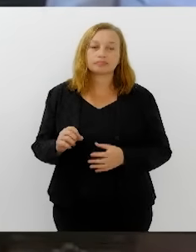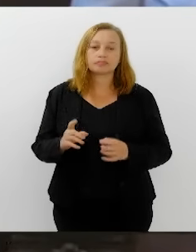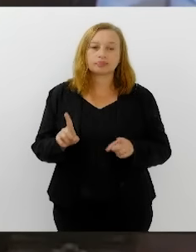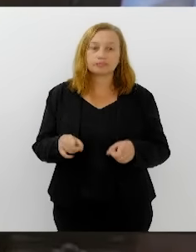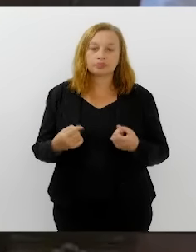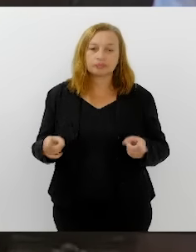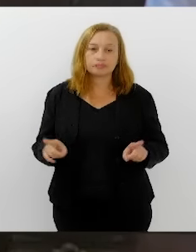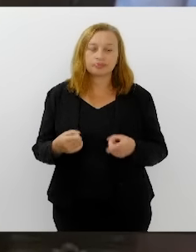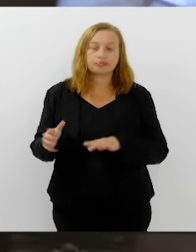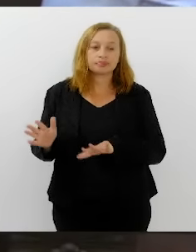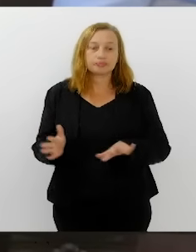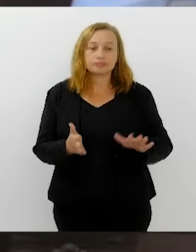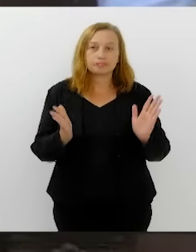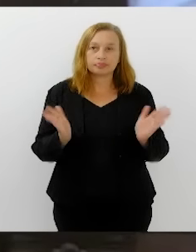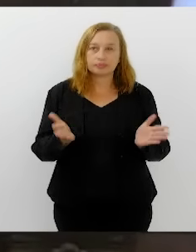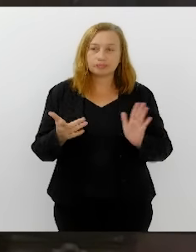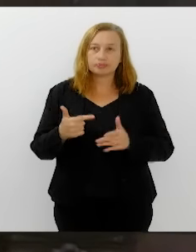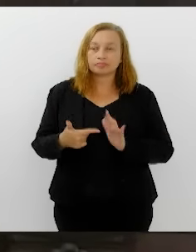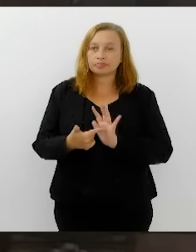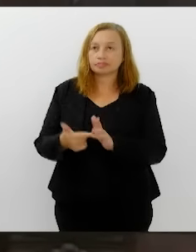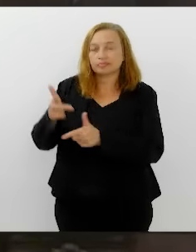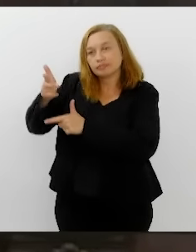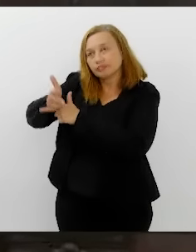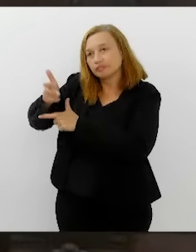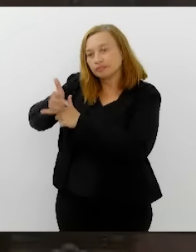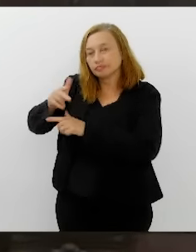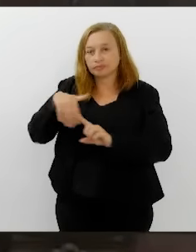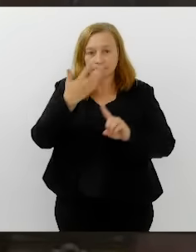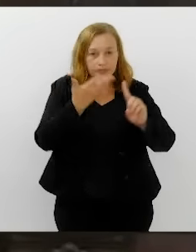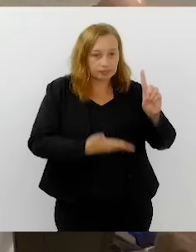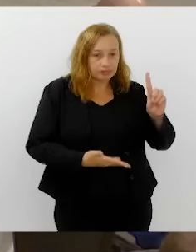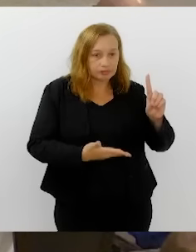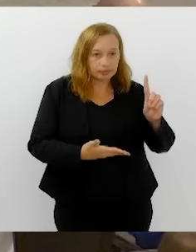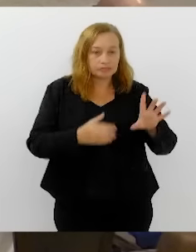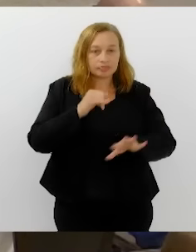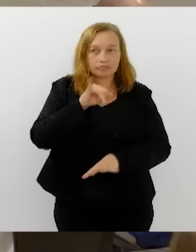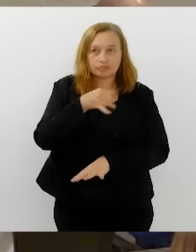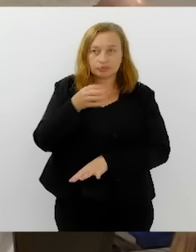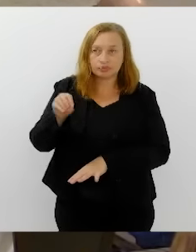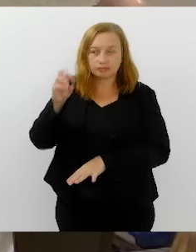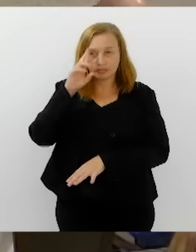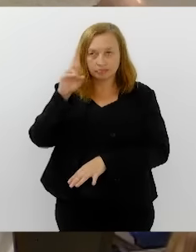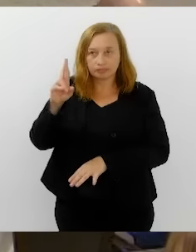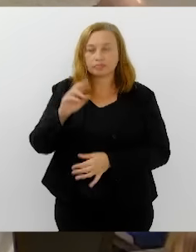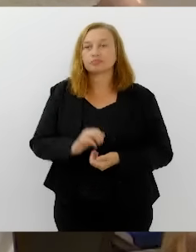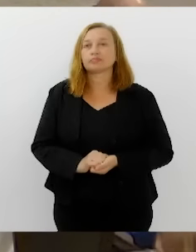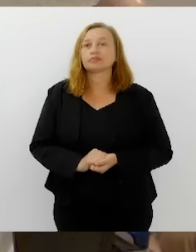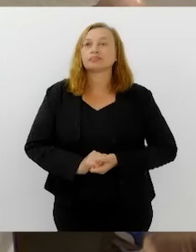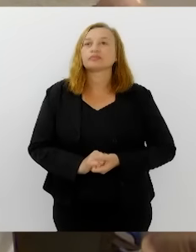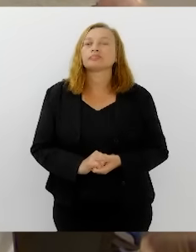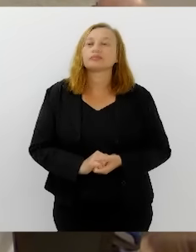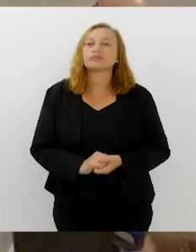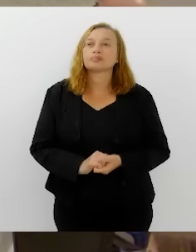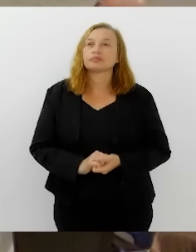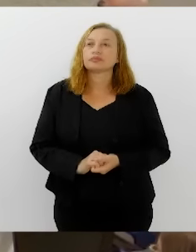Neste momento será exibido um vídeo em homenagem ao Monsenhor João Signoglio Clá Dias.